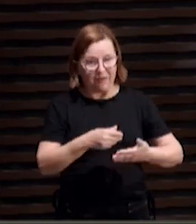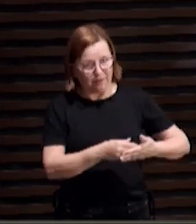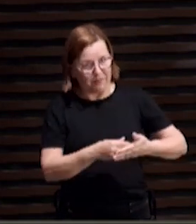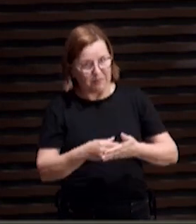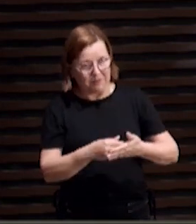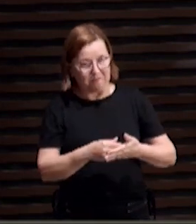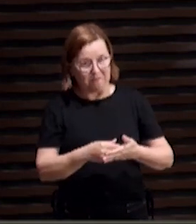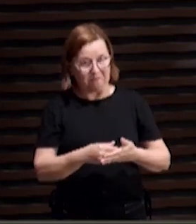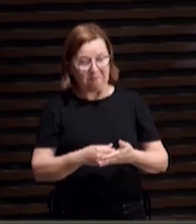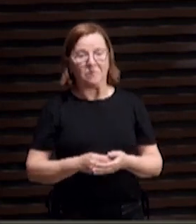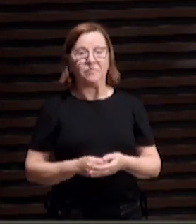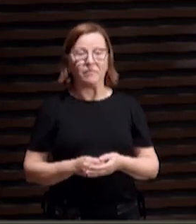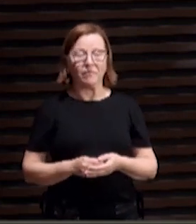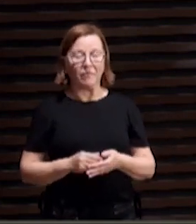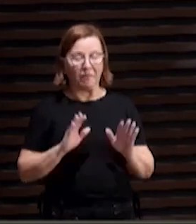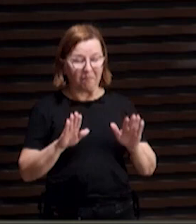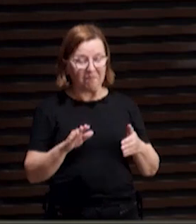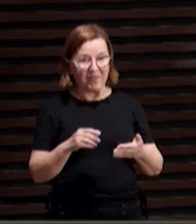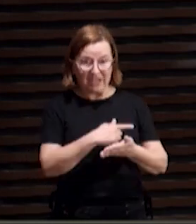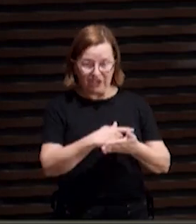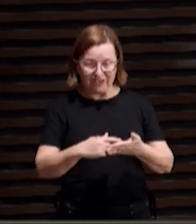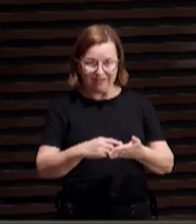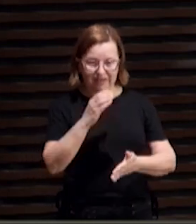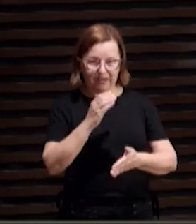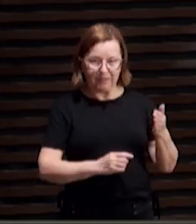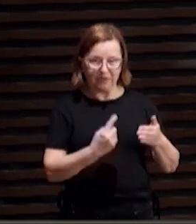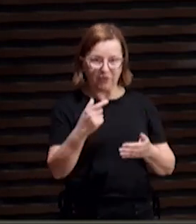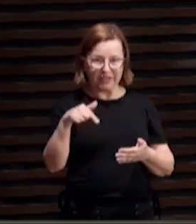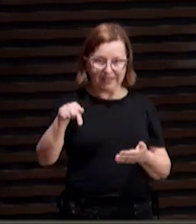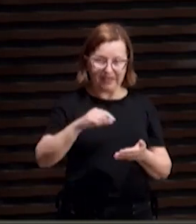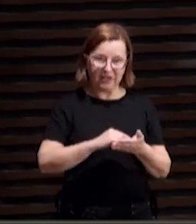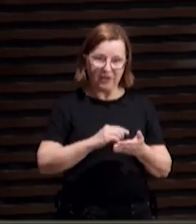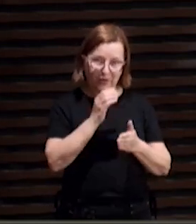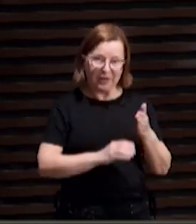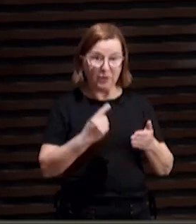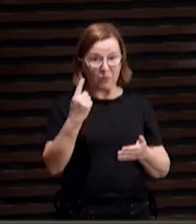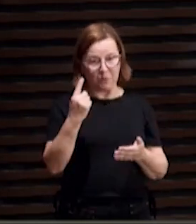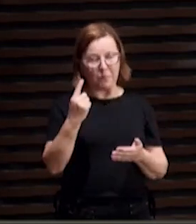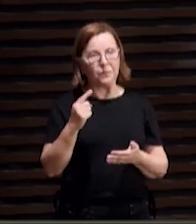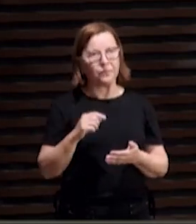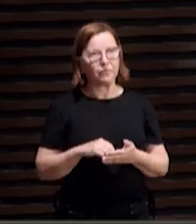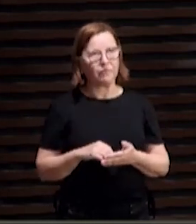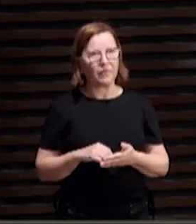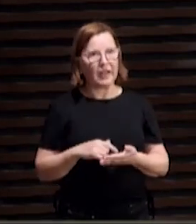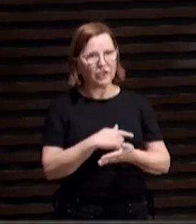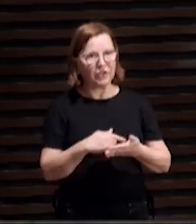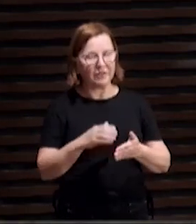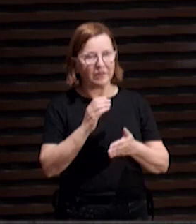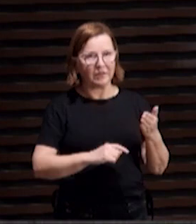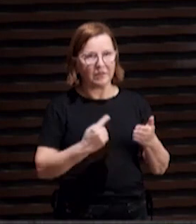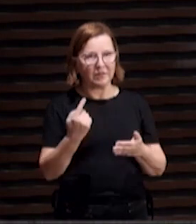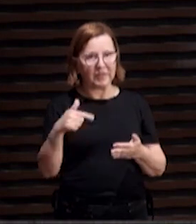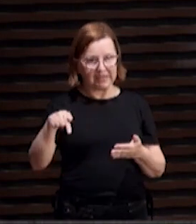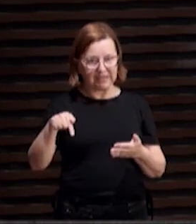Gênesis capítulo 17, versículo 1. Gênesis 17:1 nos